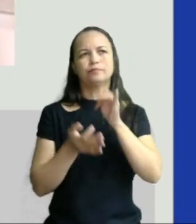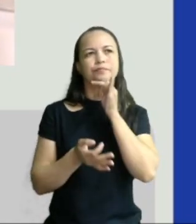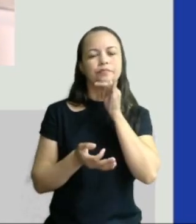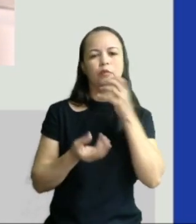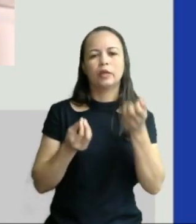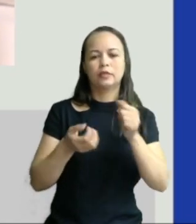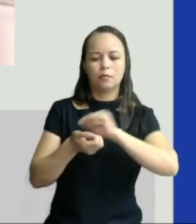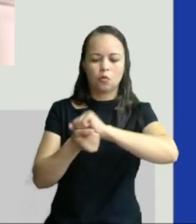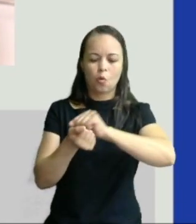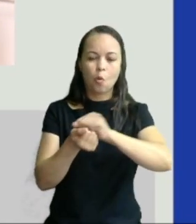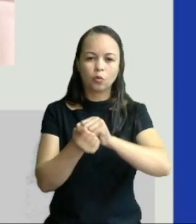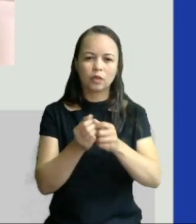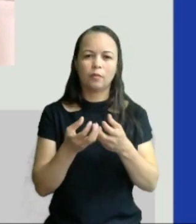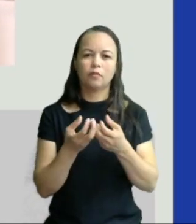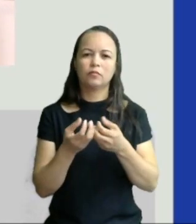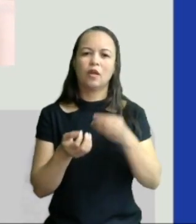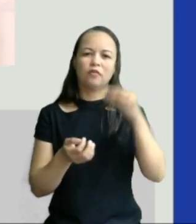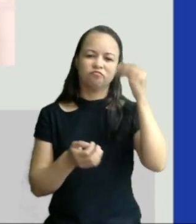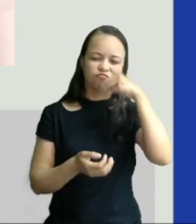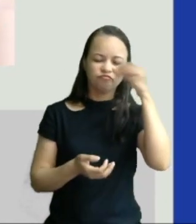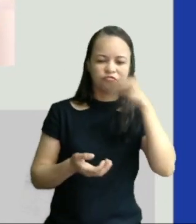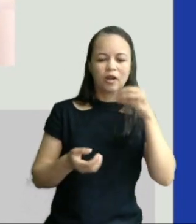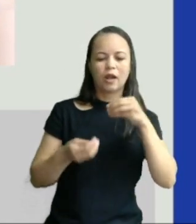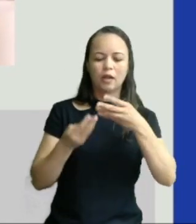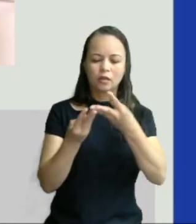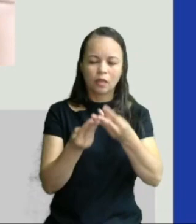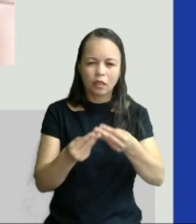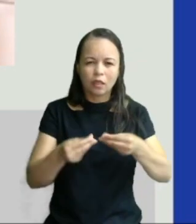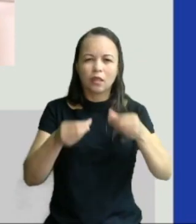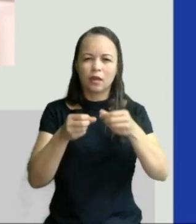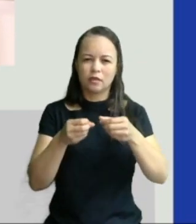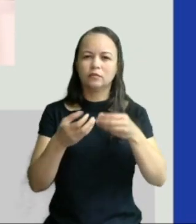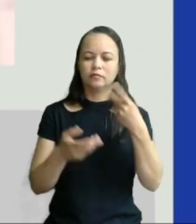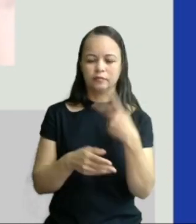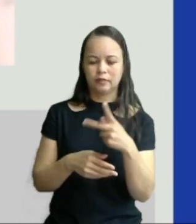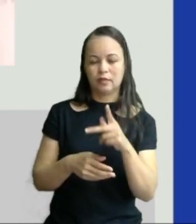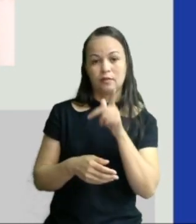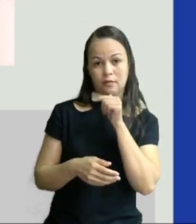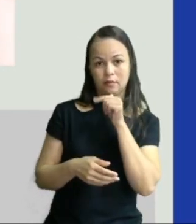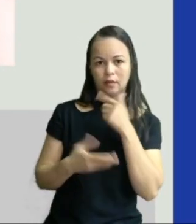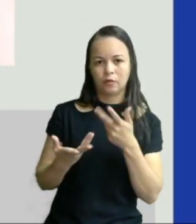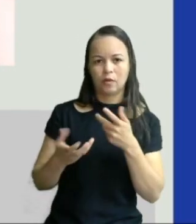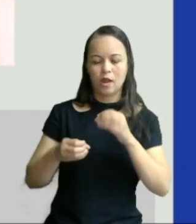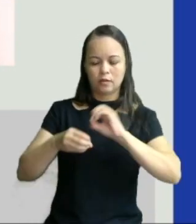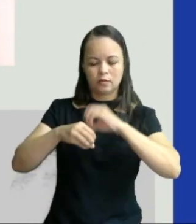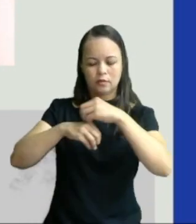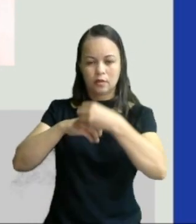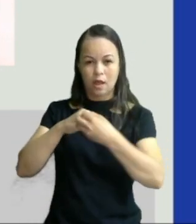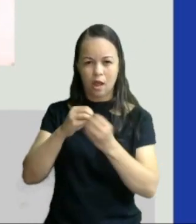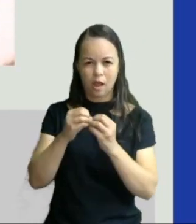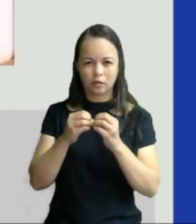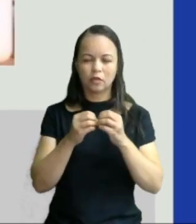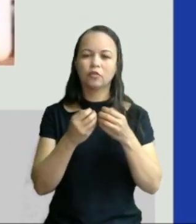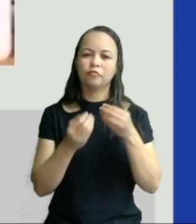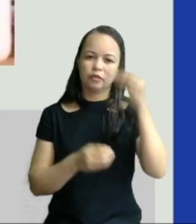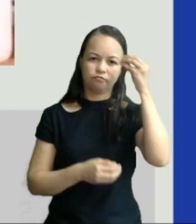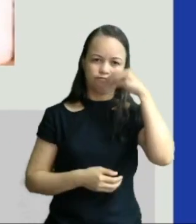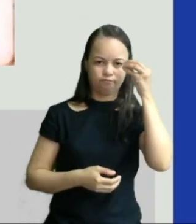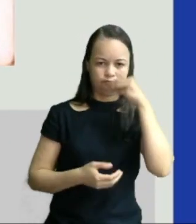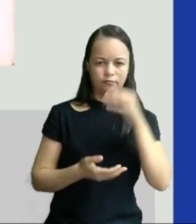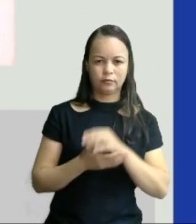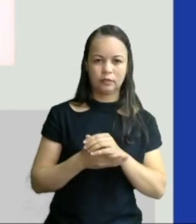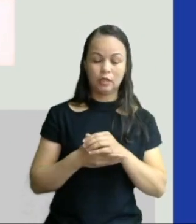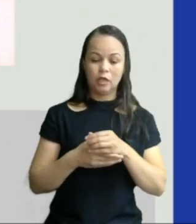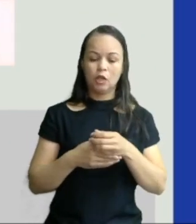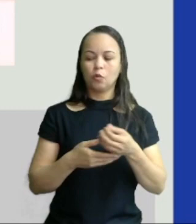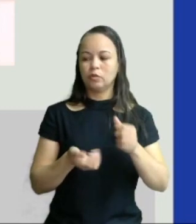ou o detergente, eles enfraquecem a tensão superficial da água. Então essa atração entre as moléculas fica mais fraca. E quando você